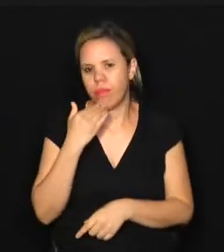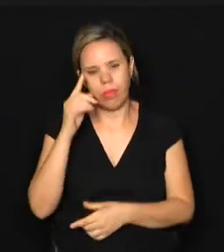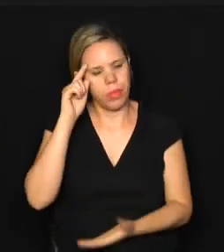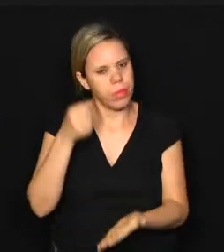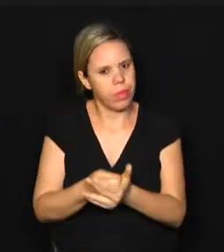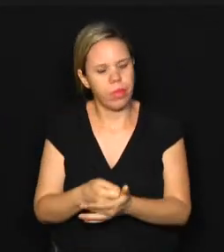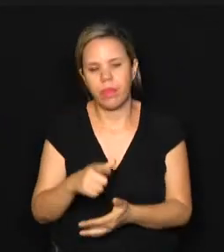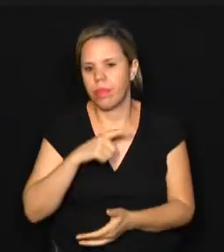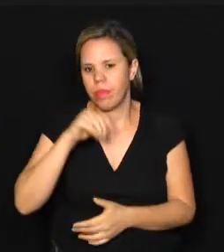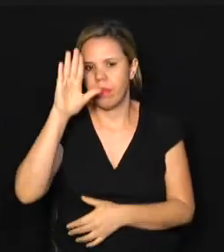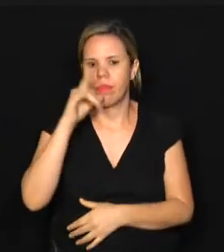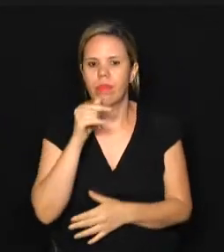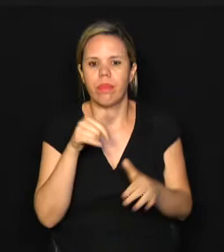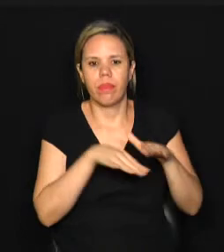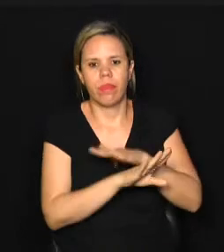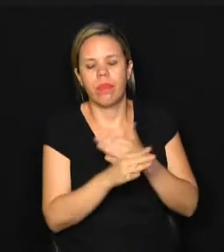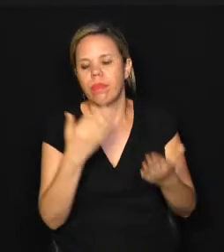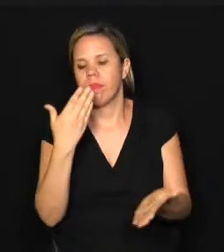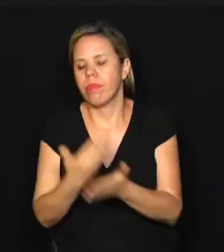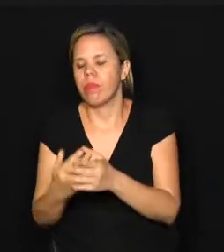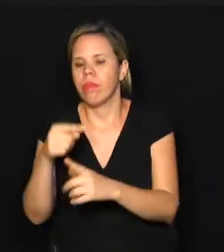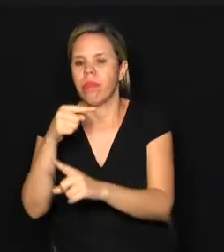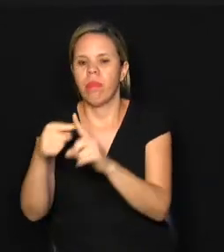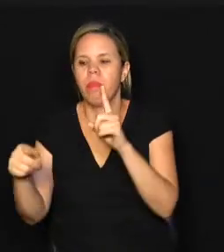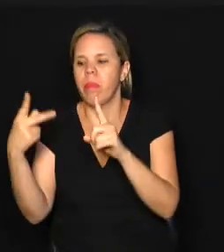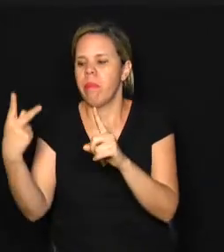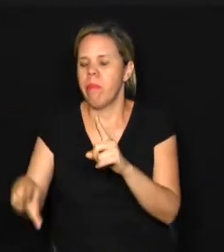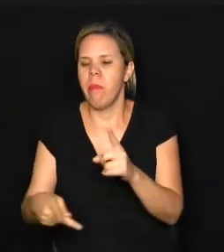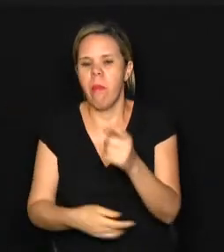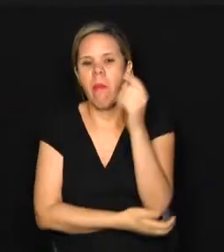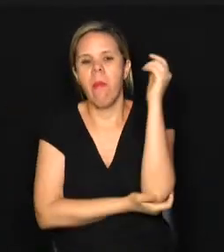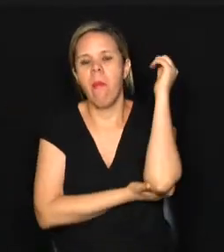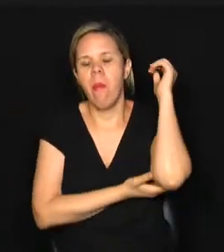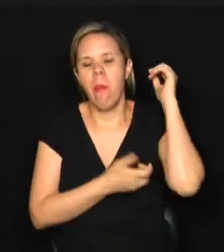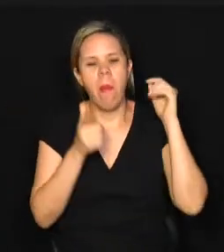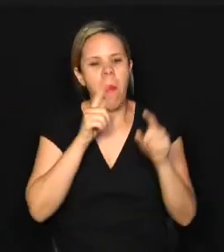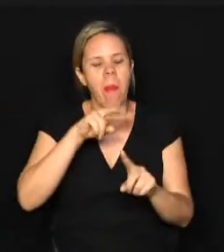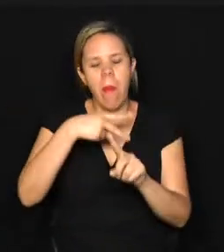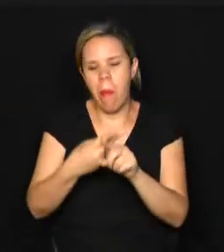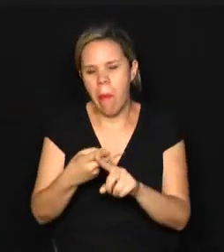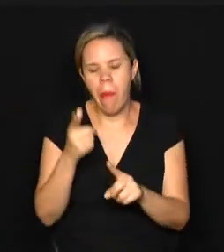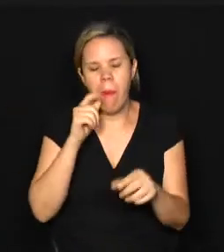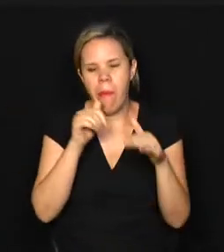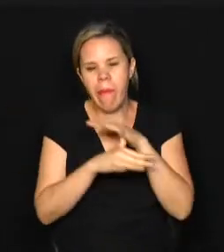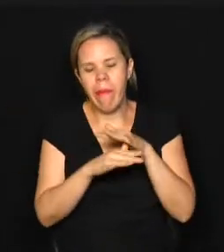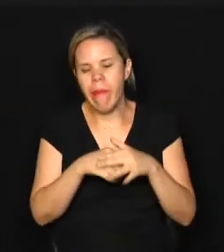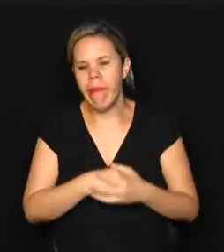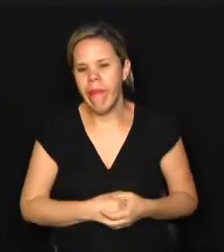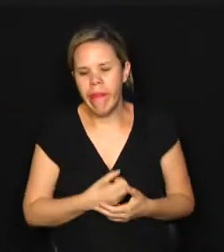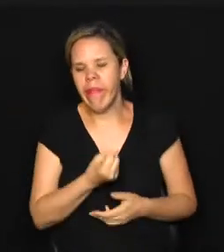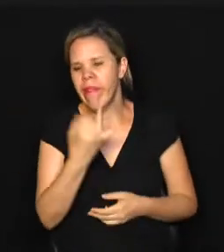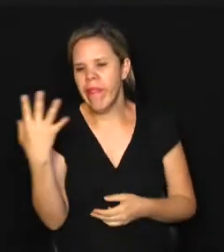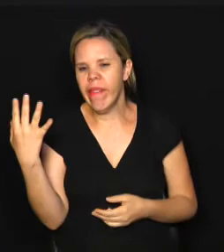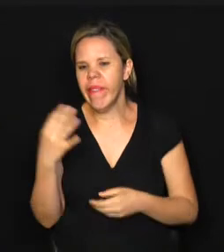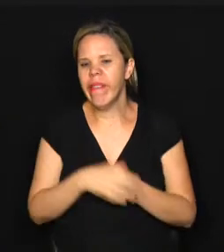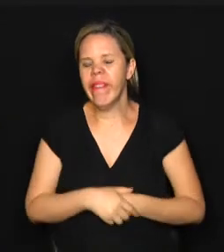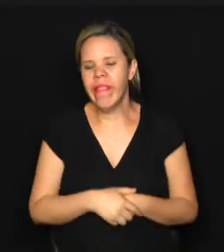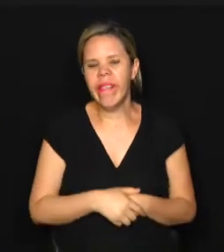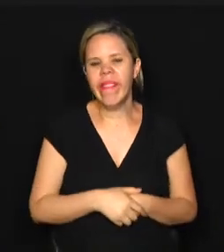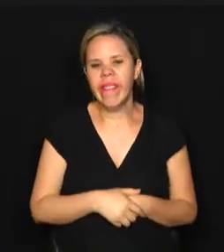vai ter mais água se a gente está perdendo metade dela. A gente vai ter que conseguir o dobro para ter uma quantia.